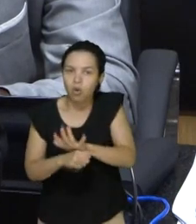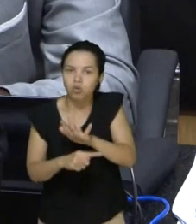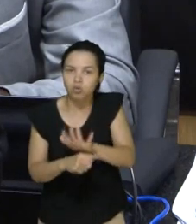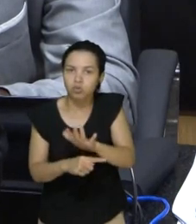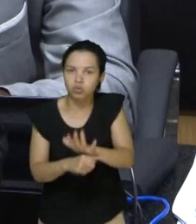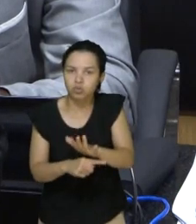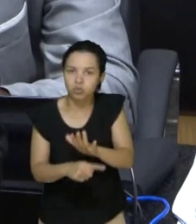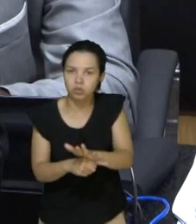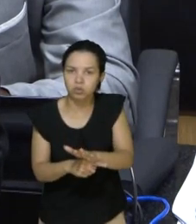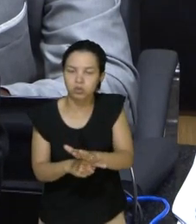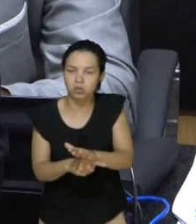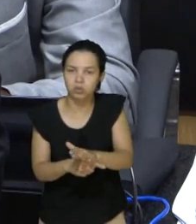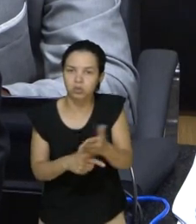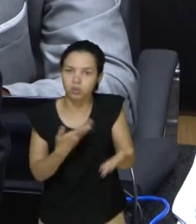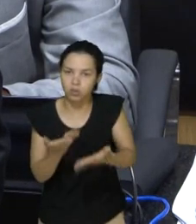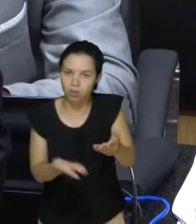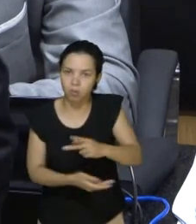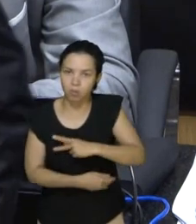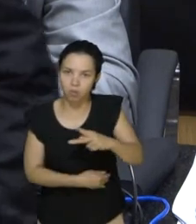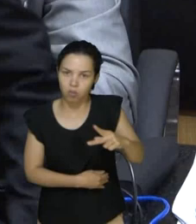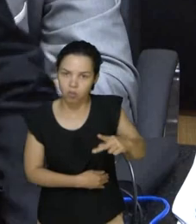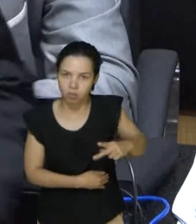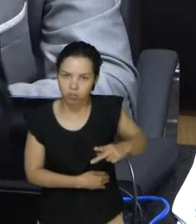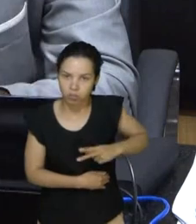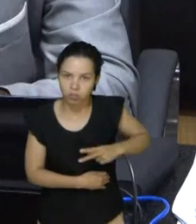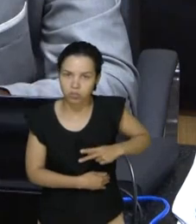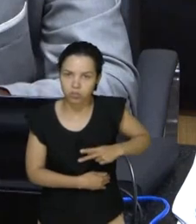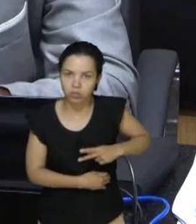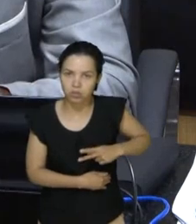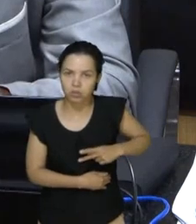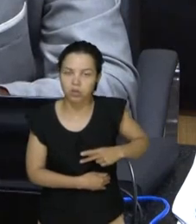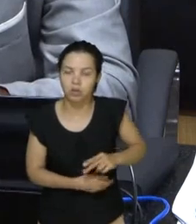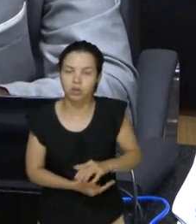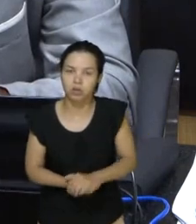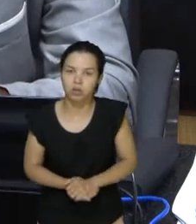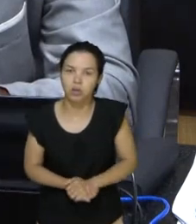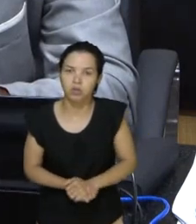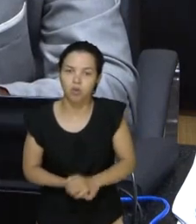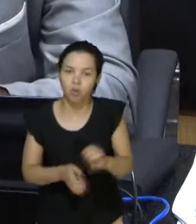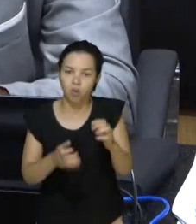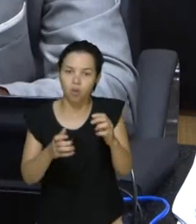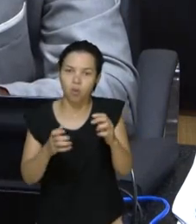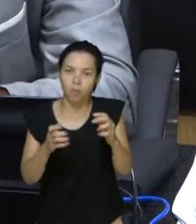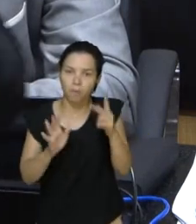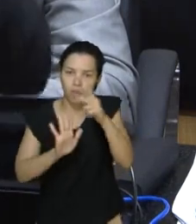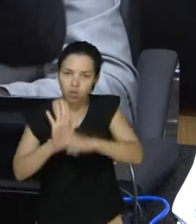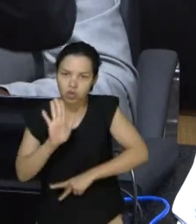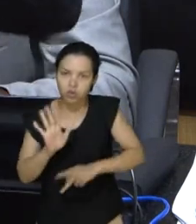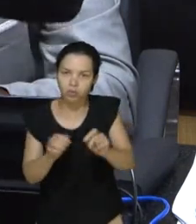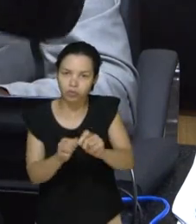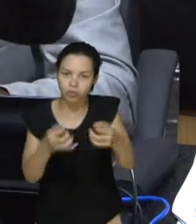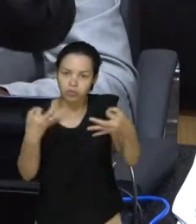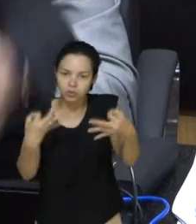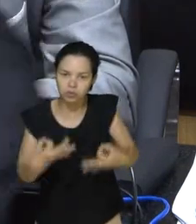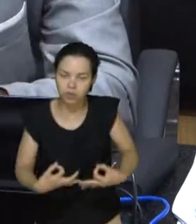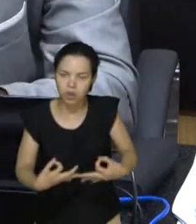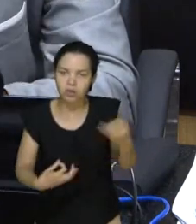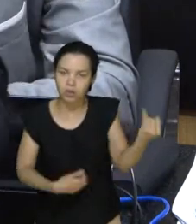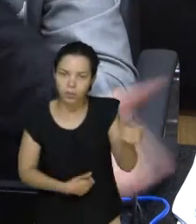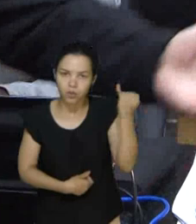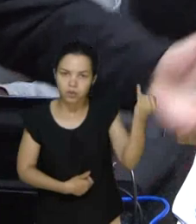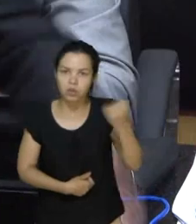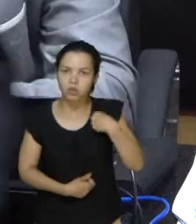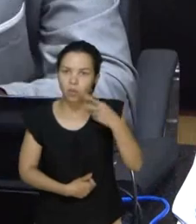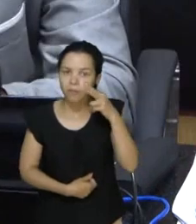tem nada a ver um projeto bem executado, às vezes por uma necessidade que se tem, ou até por uma visão